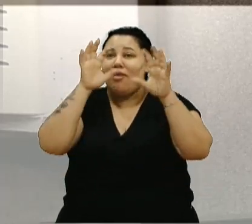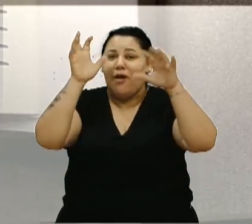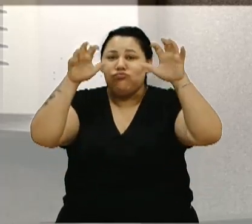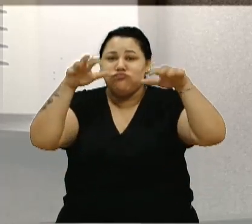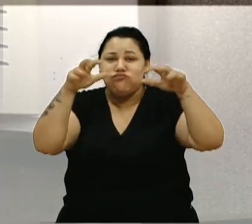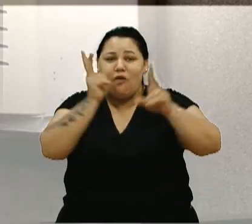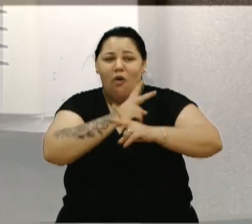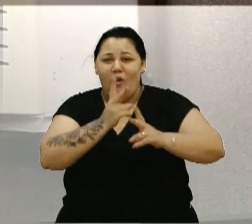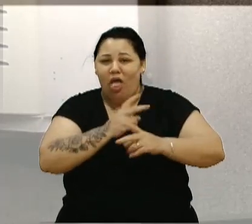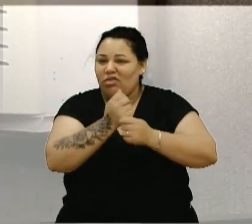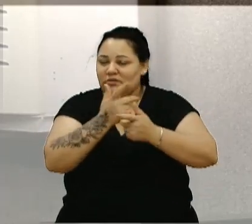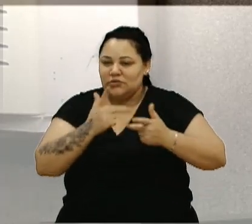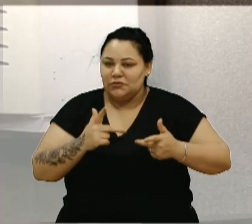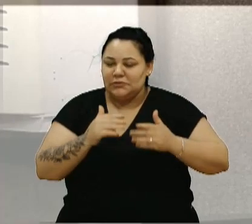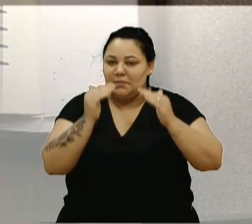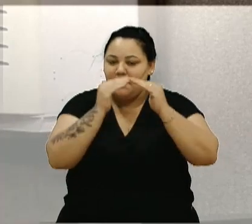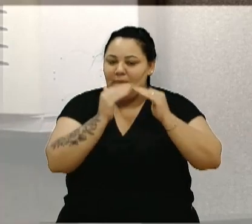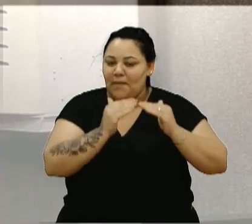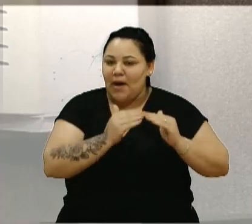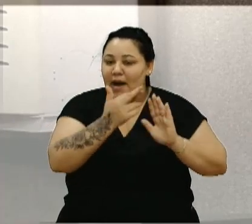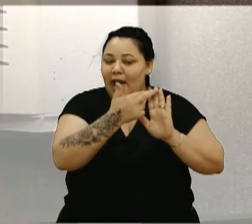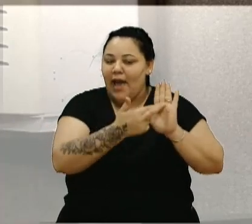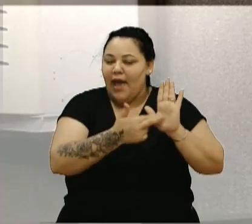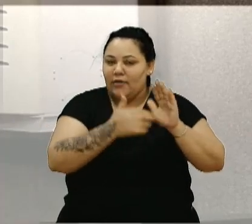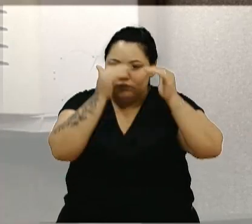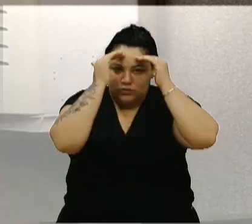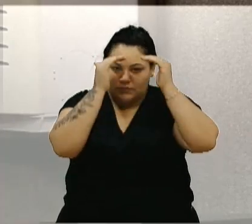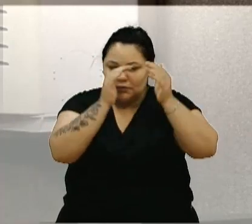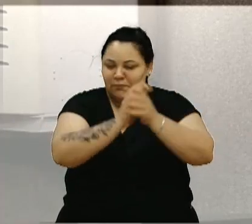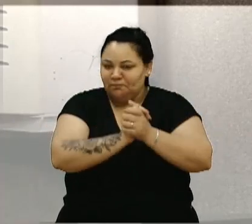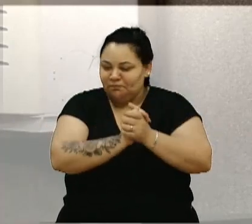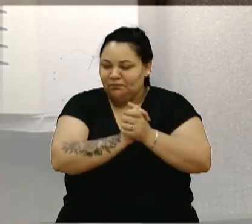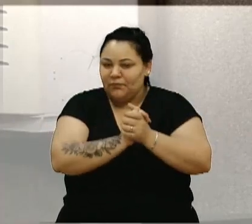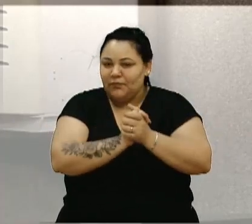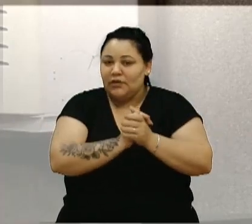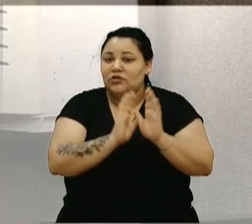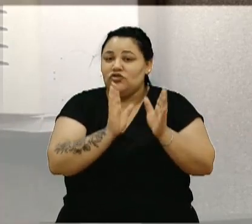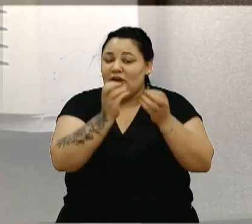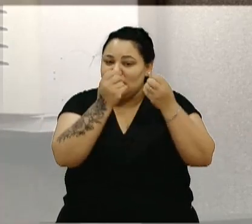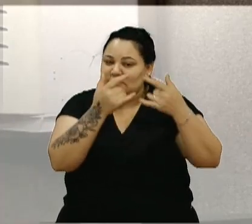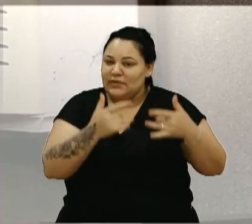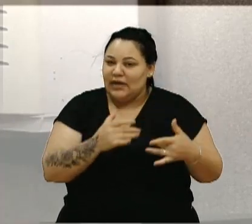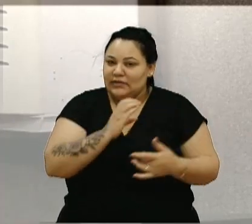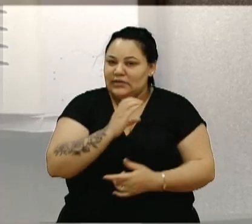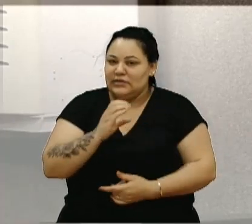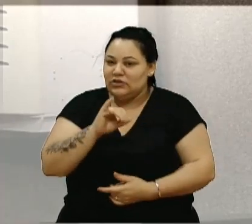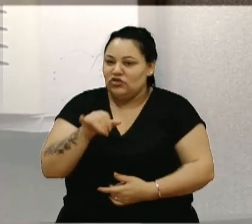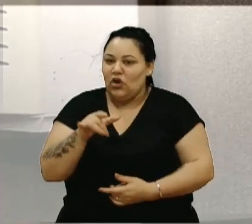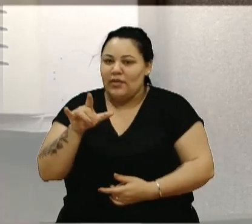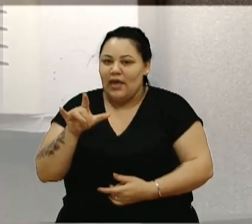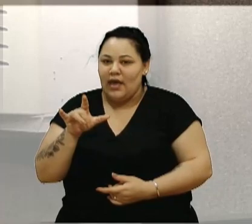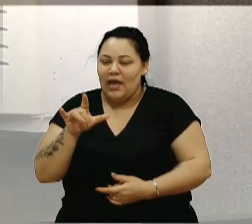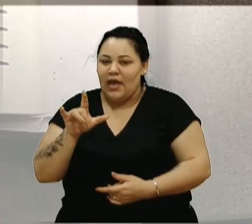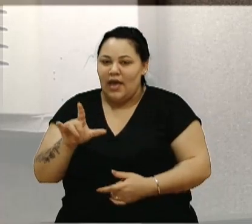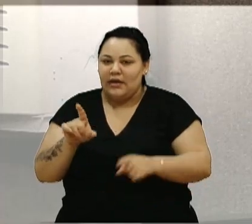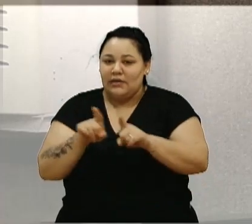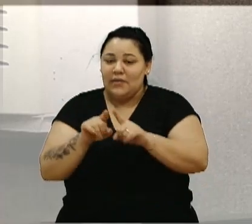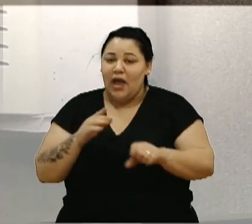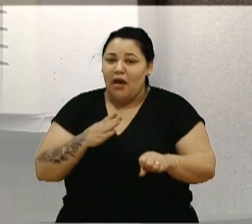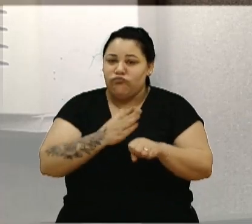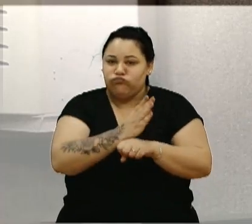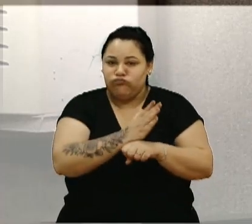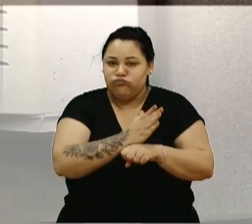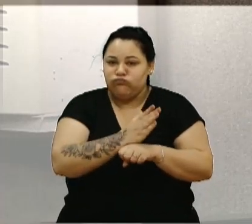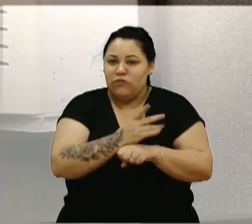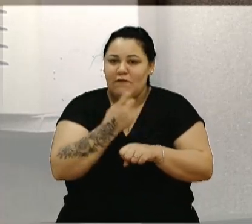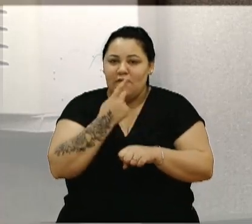diretrizes legais e com respeito. Baixada a Comissão de Constituição, Justiça e Legislação, a mesma manifestou-se